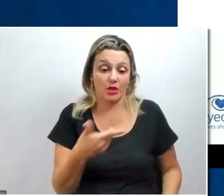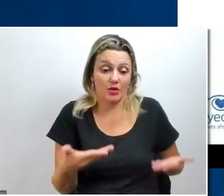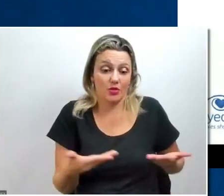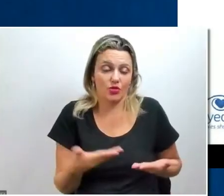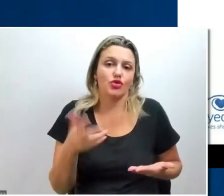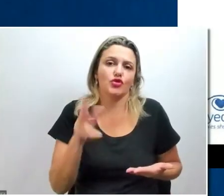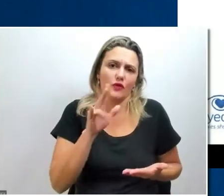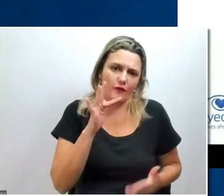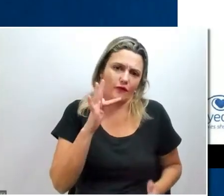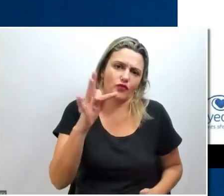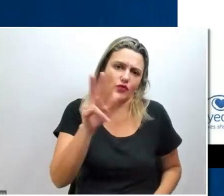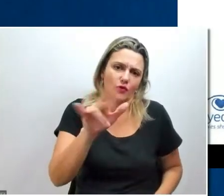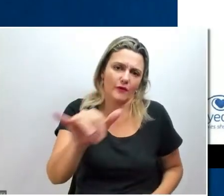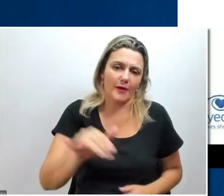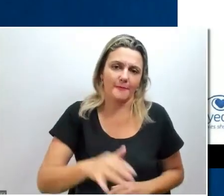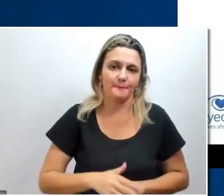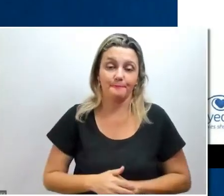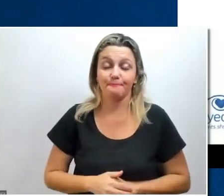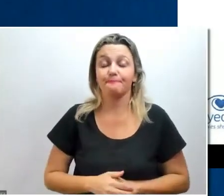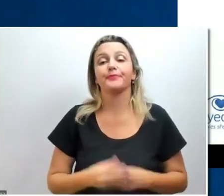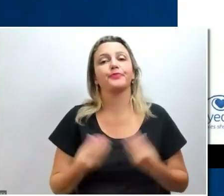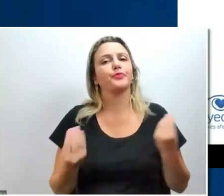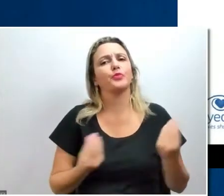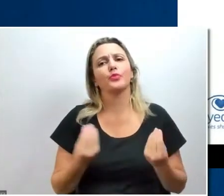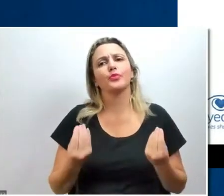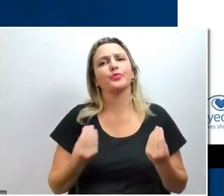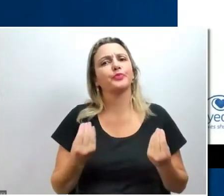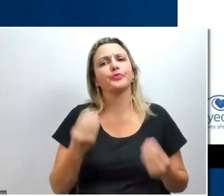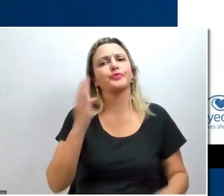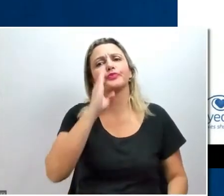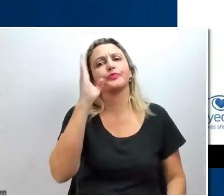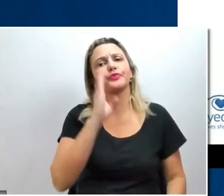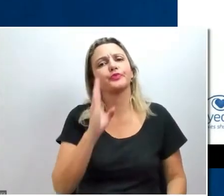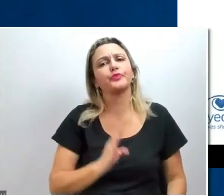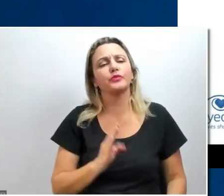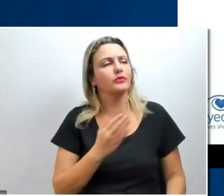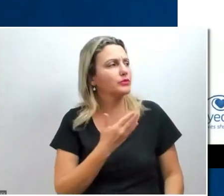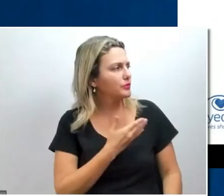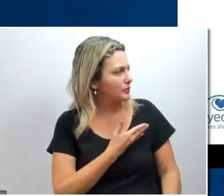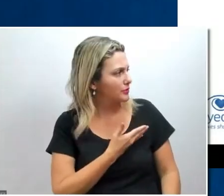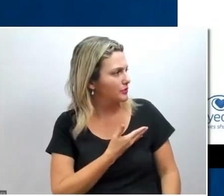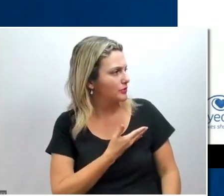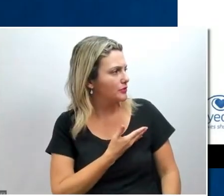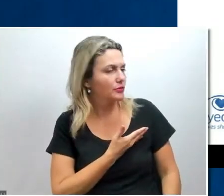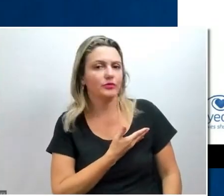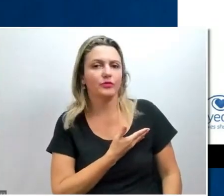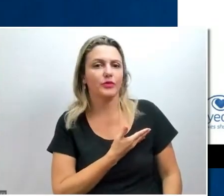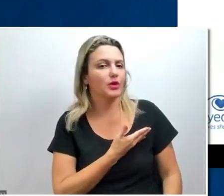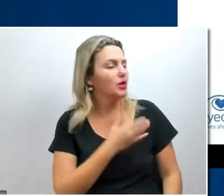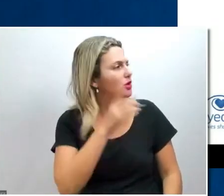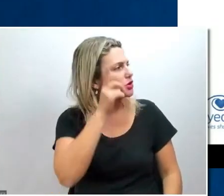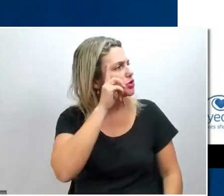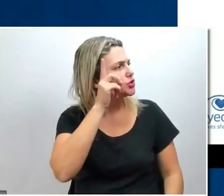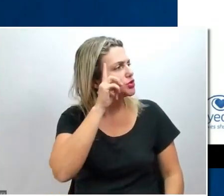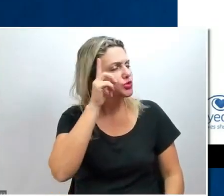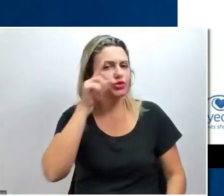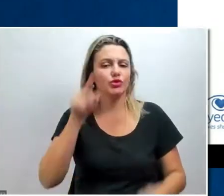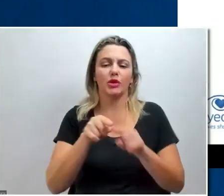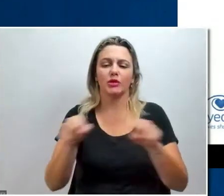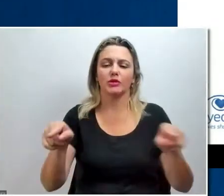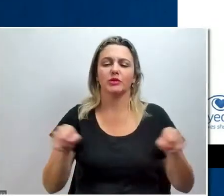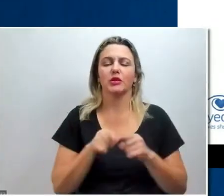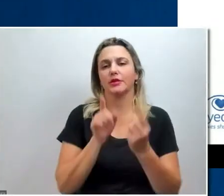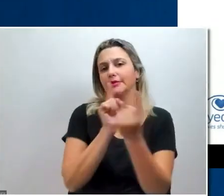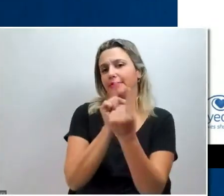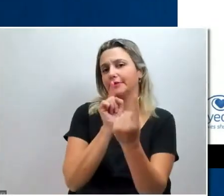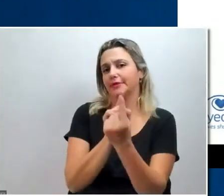Hoje, onde é que nós estamos no Brasil? Isso são coisas que a gente ouve todos os dias no consultório, né? O meu querido